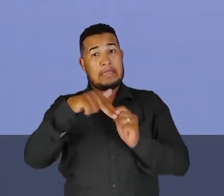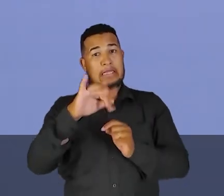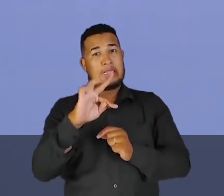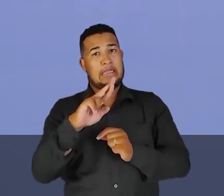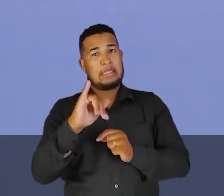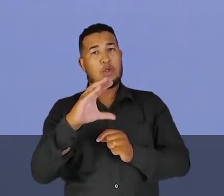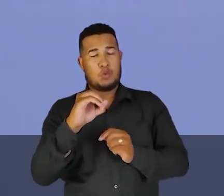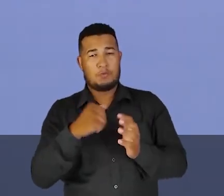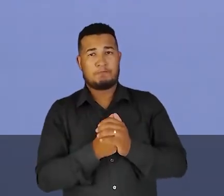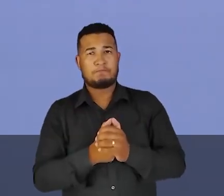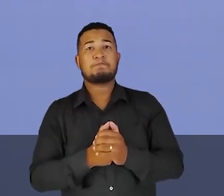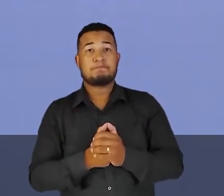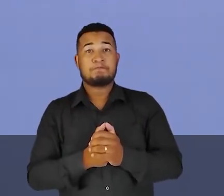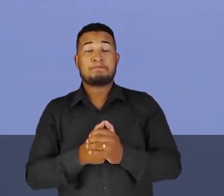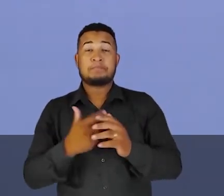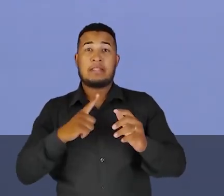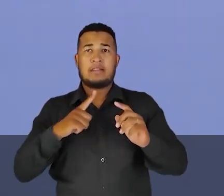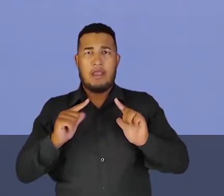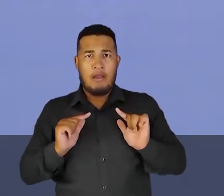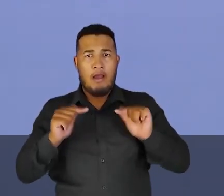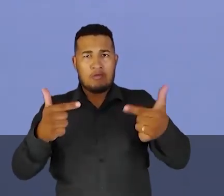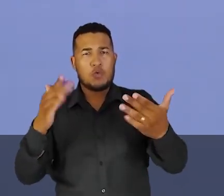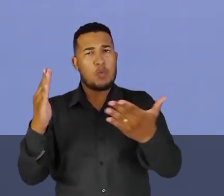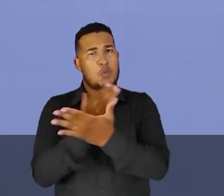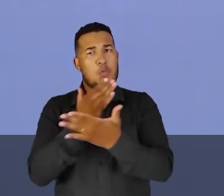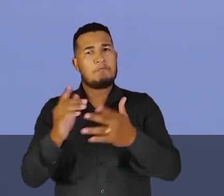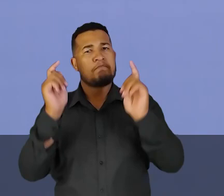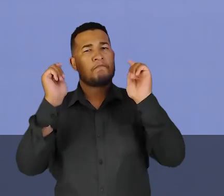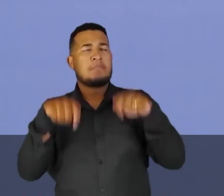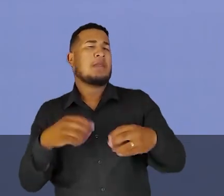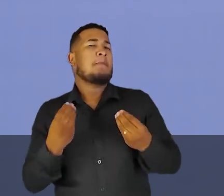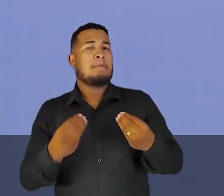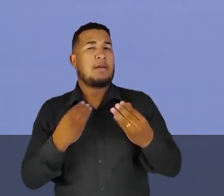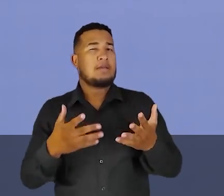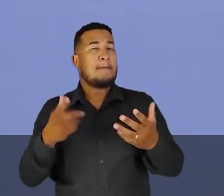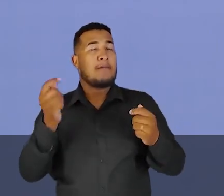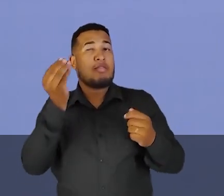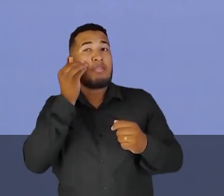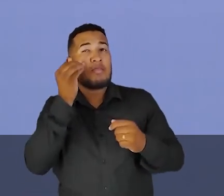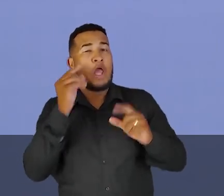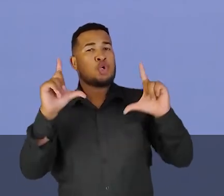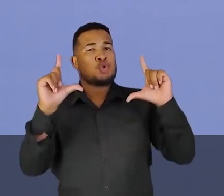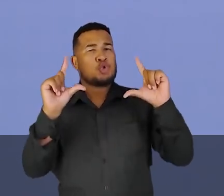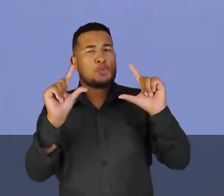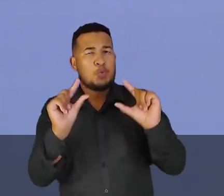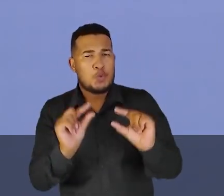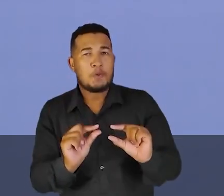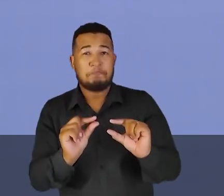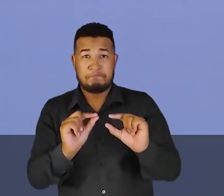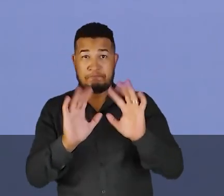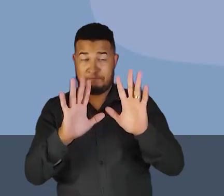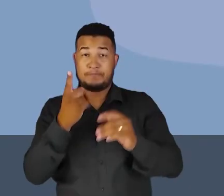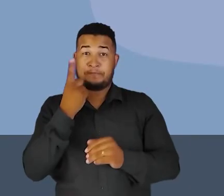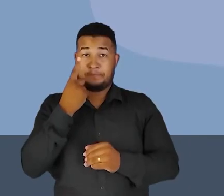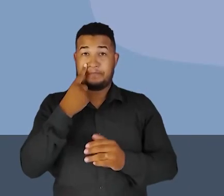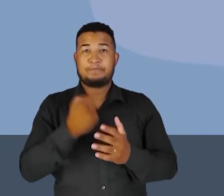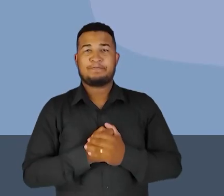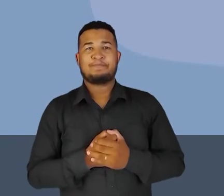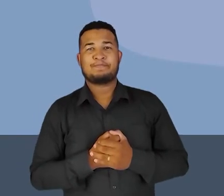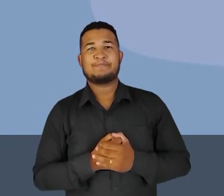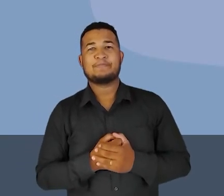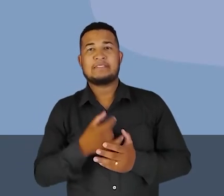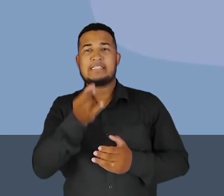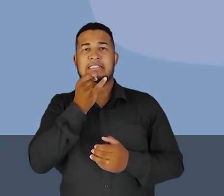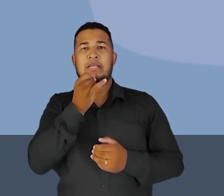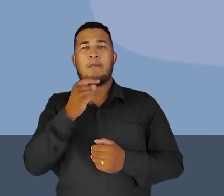existem algumas ações, pessoal, que podem ser implementadas para minimizar, né, esses fenômenos. Vamos dar uma olhada lá.